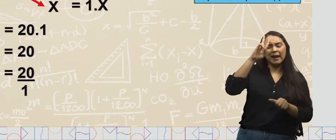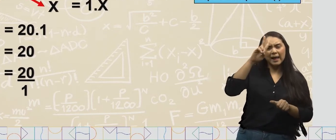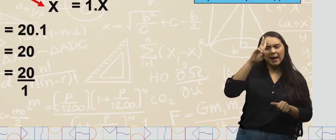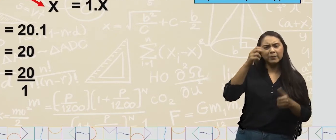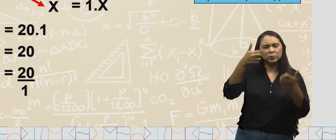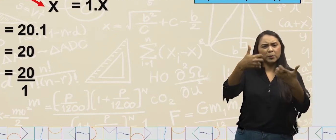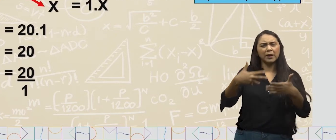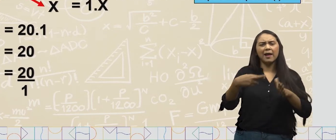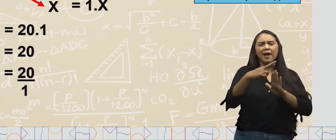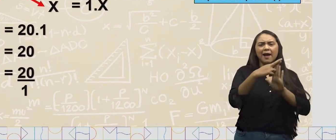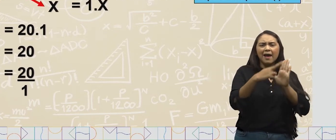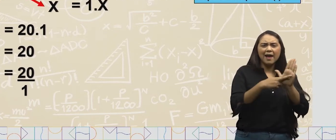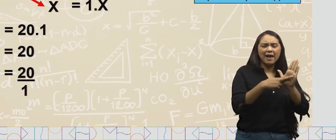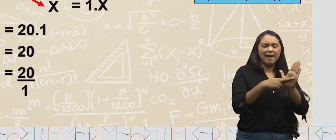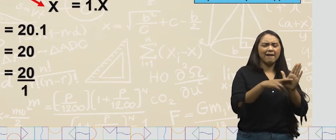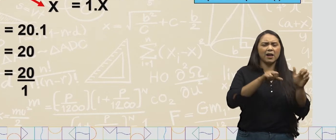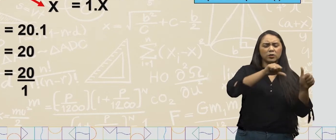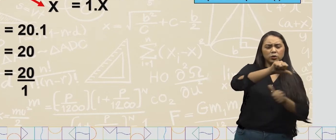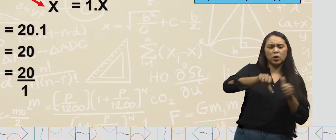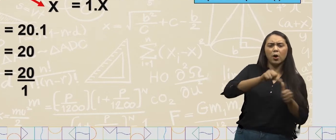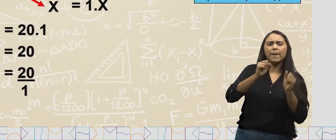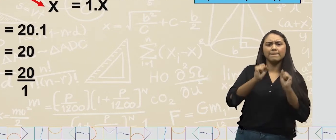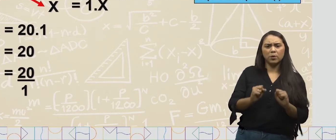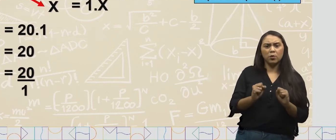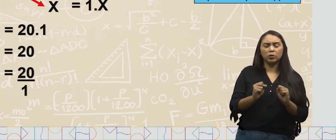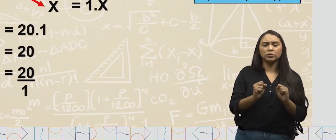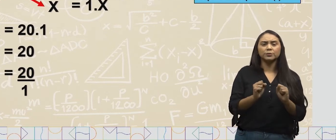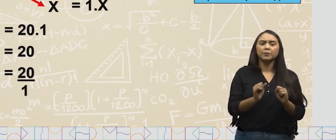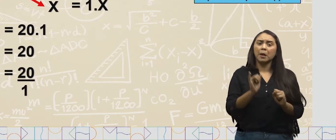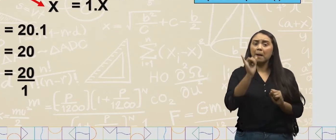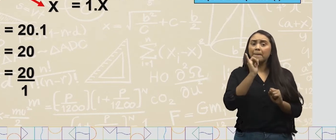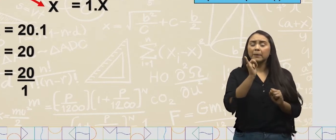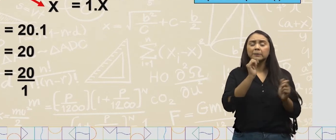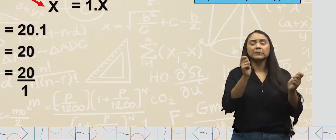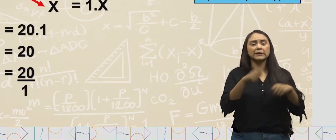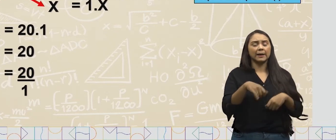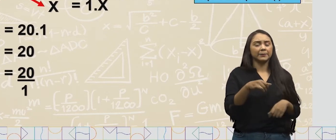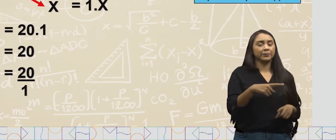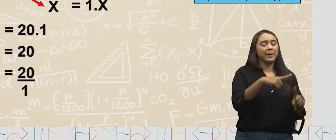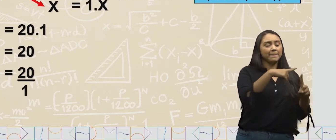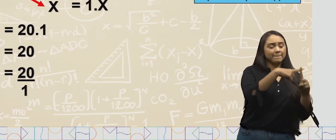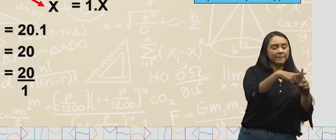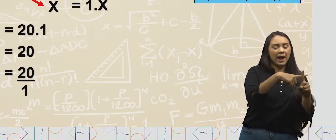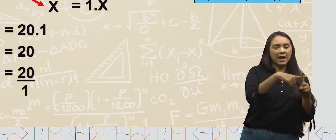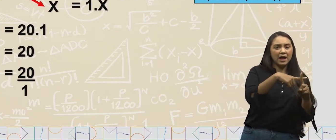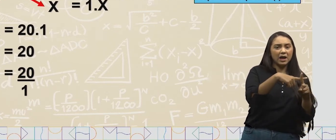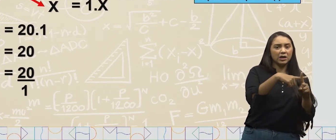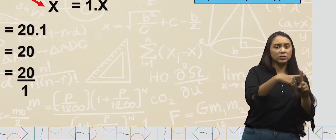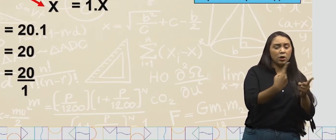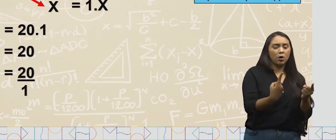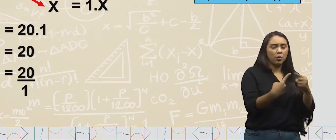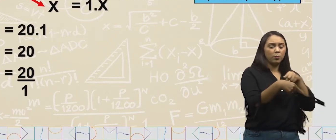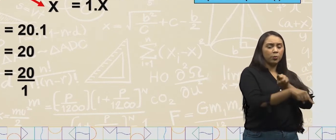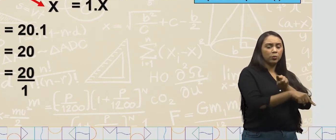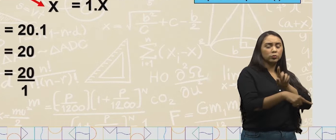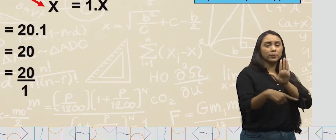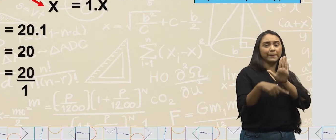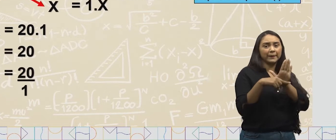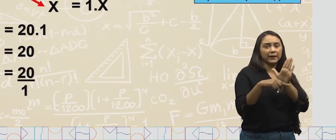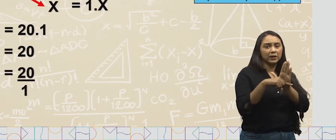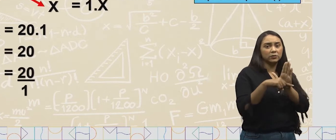das operações opostas, lembra? São opostas entre si a adição com a subtração e